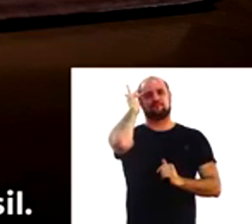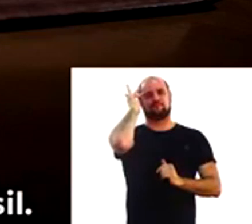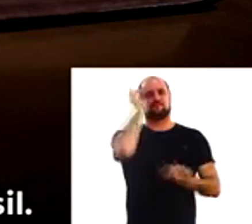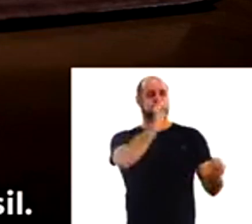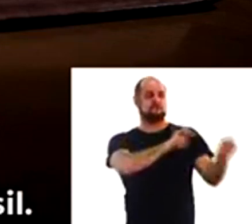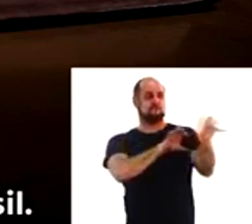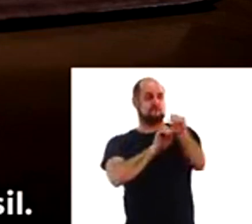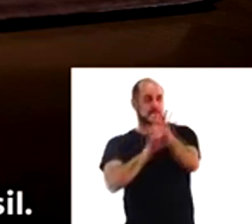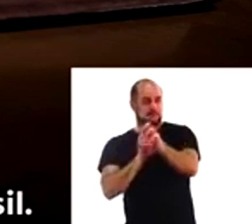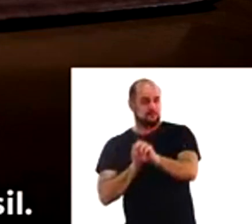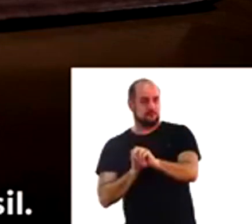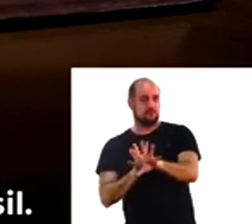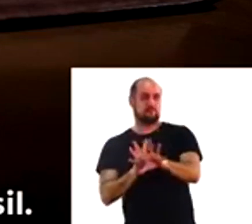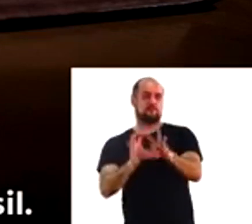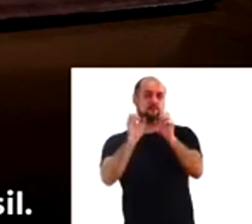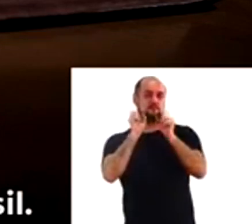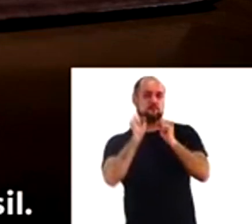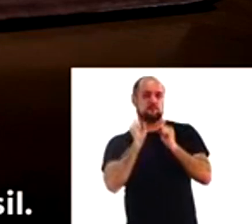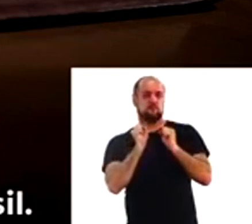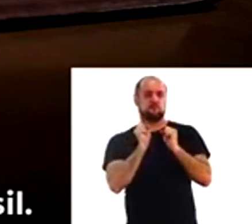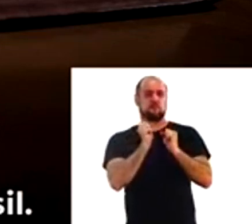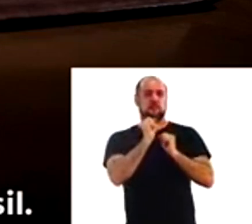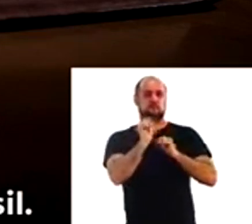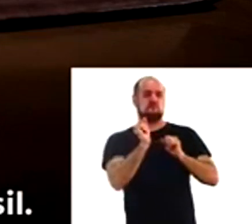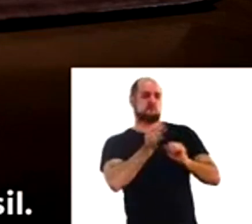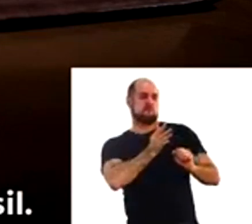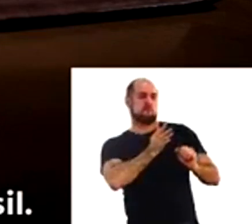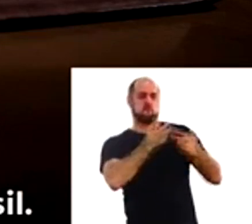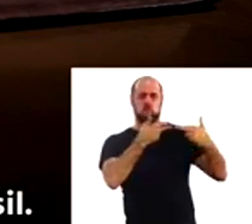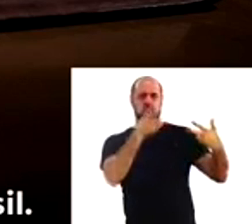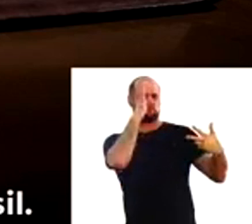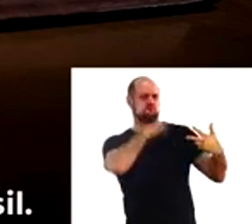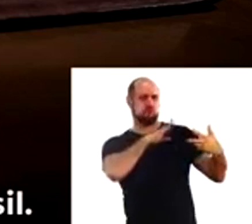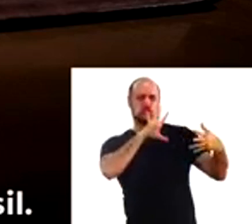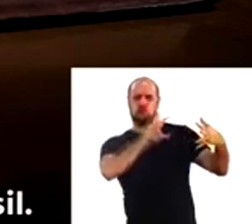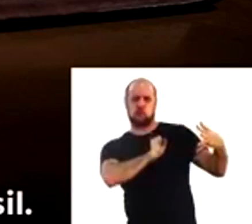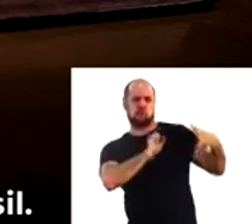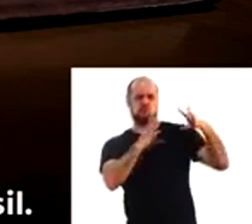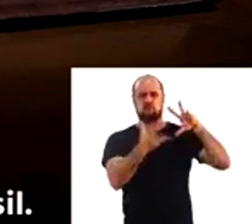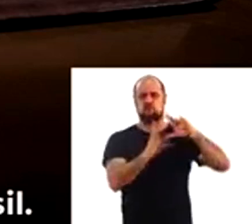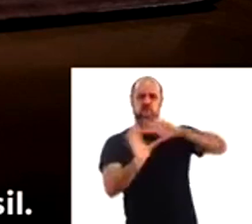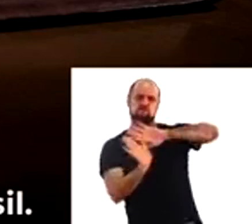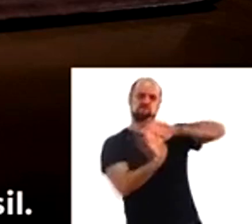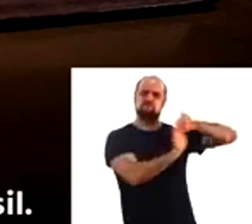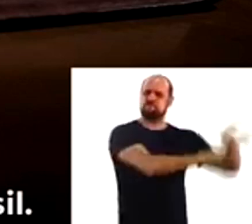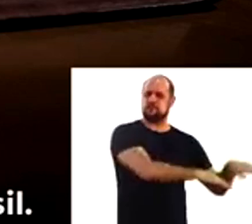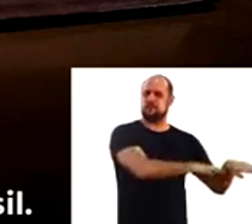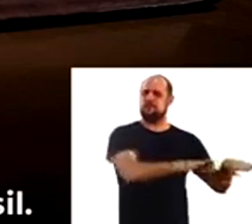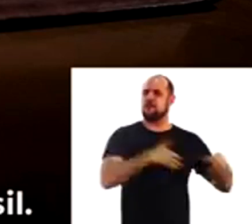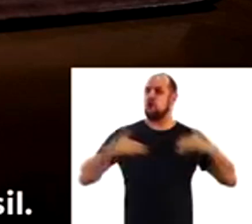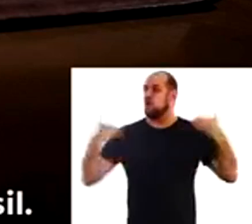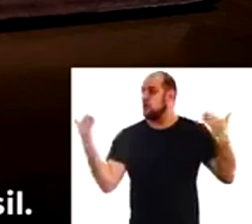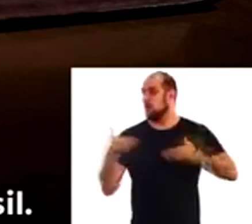educando-nos para que, renegadas a impiedade e as paixões mundanas, vivamos no